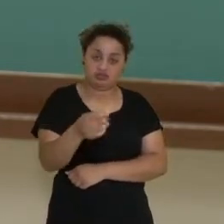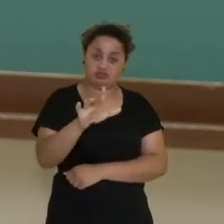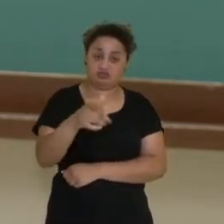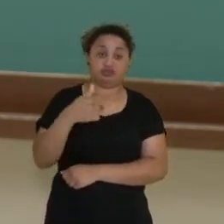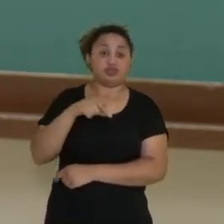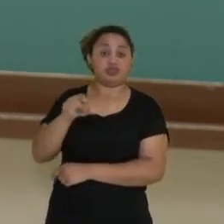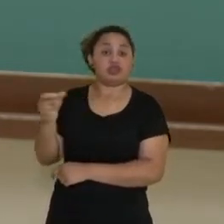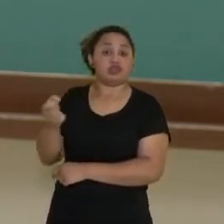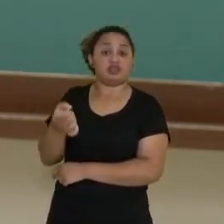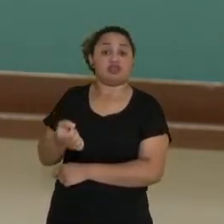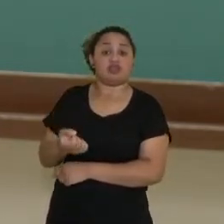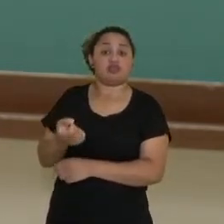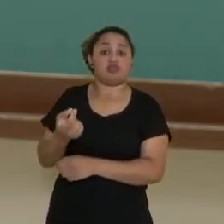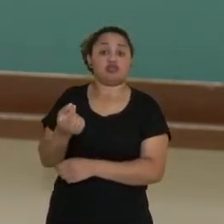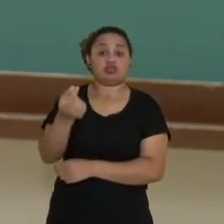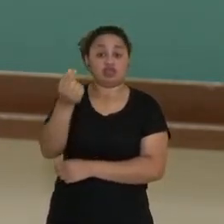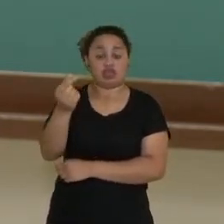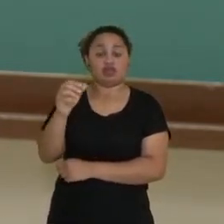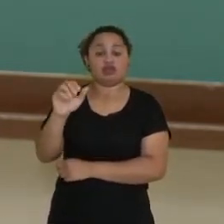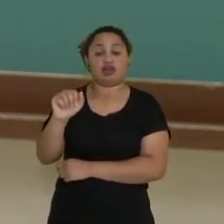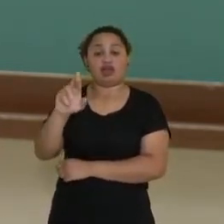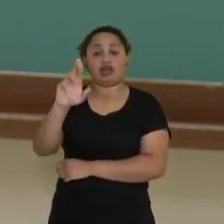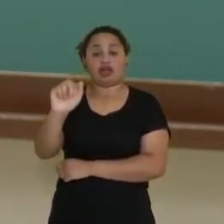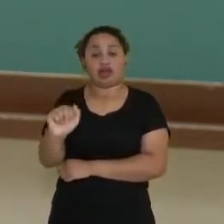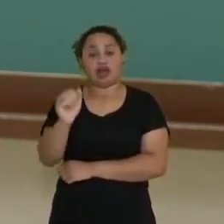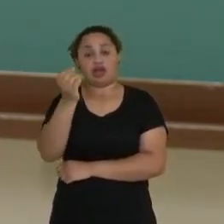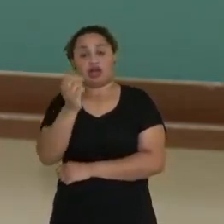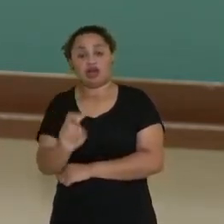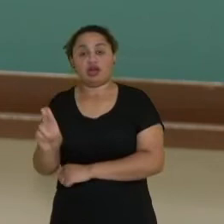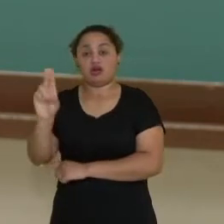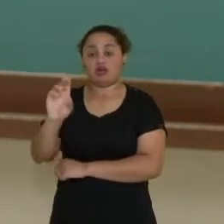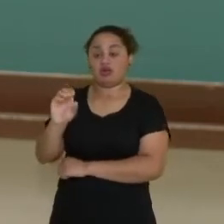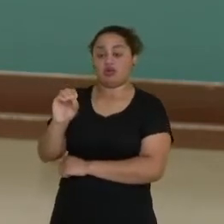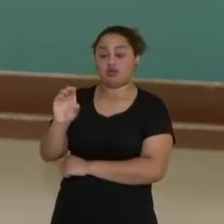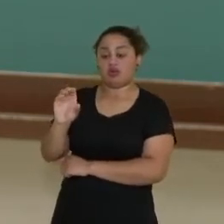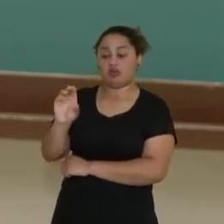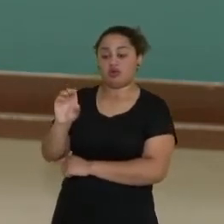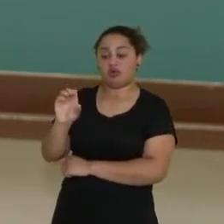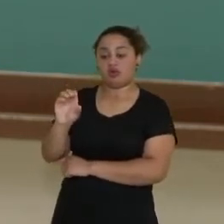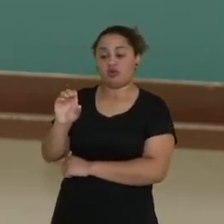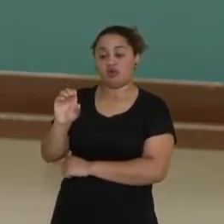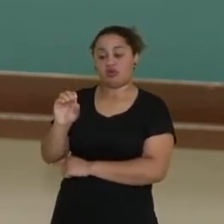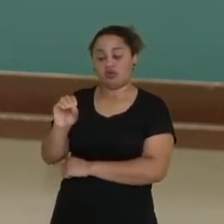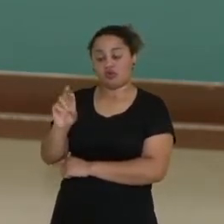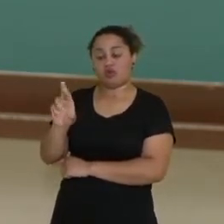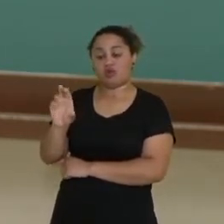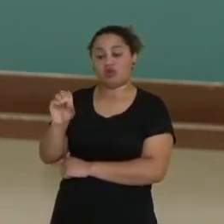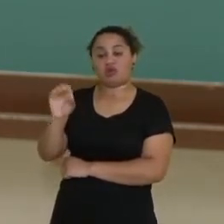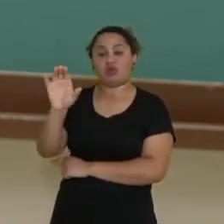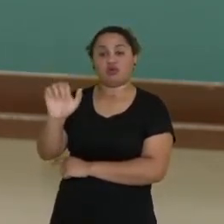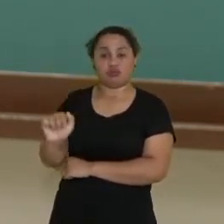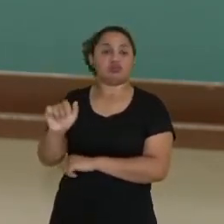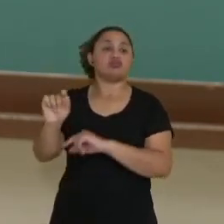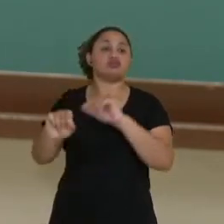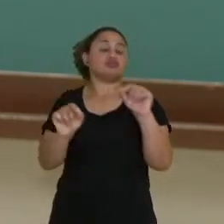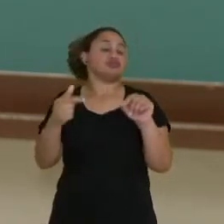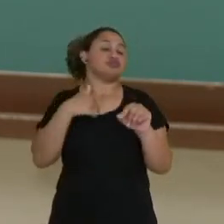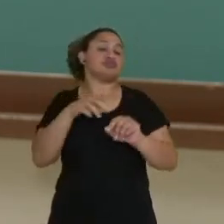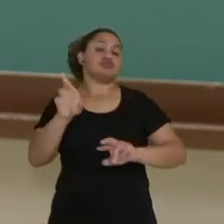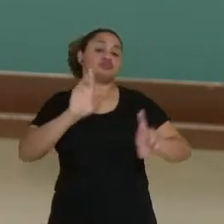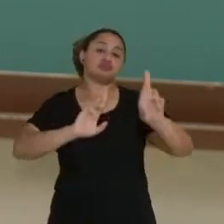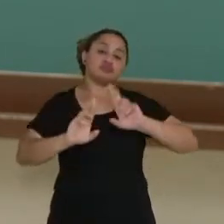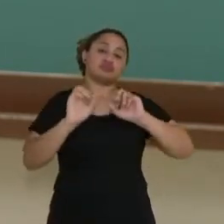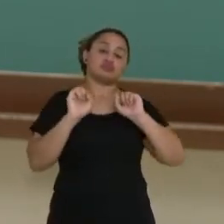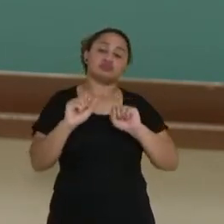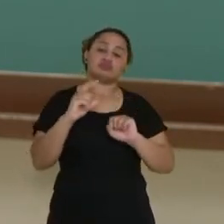cara ou coroa. Então, espaço amostral é o número de todos, né? É o resultado